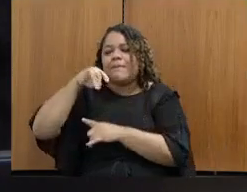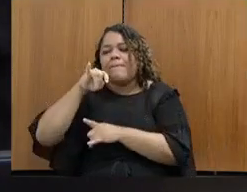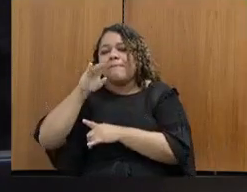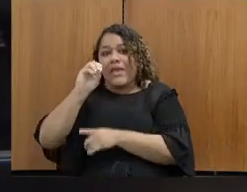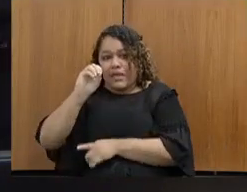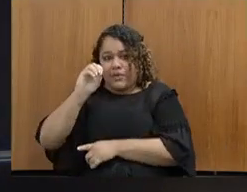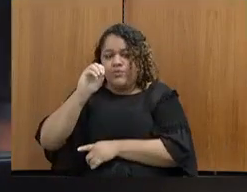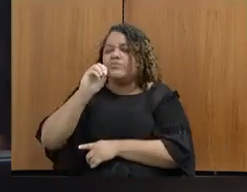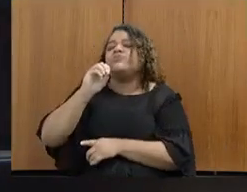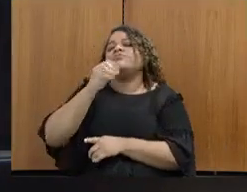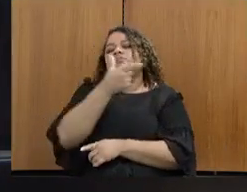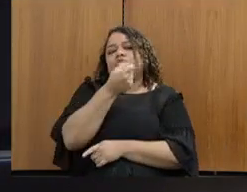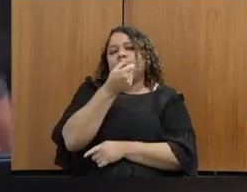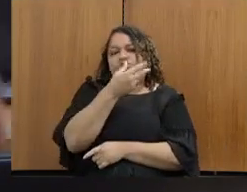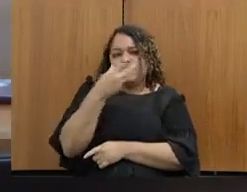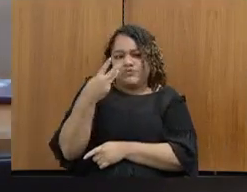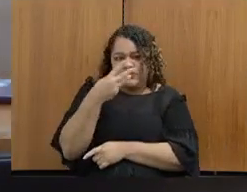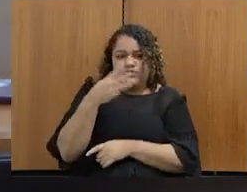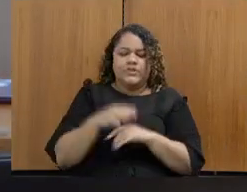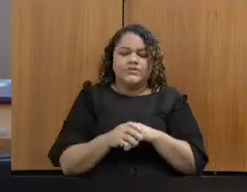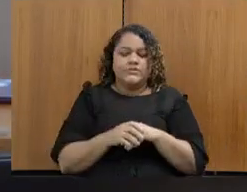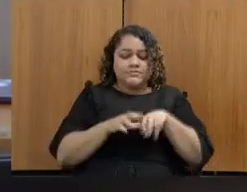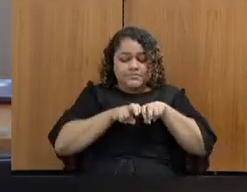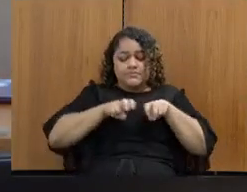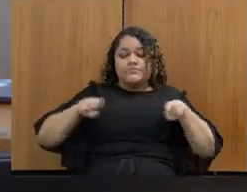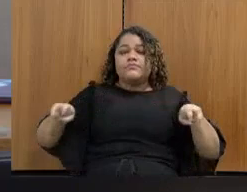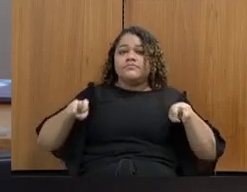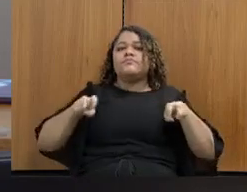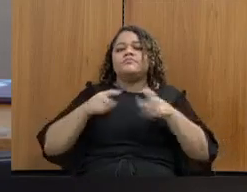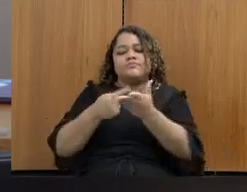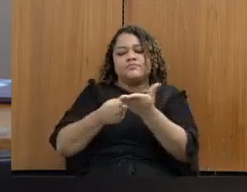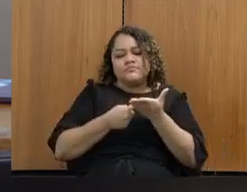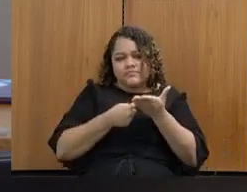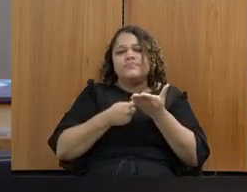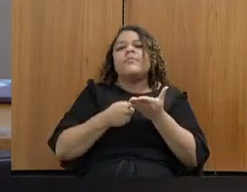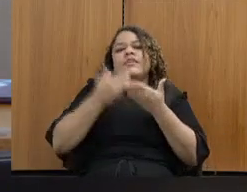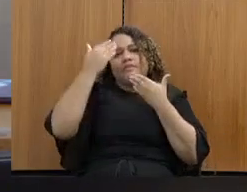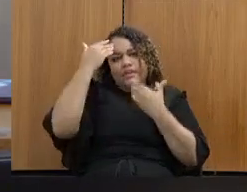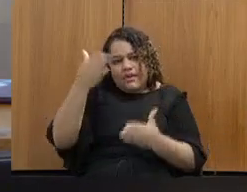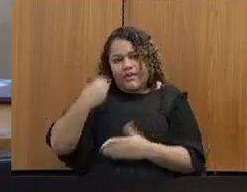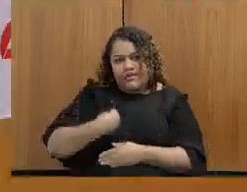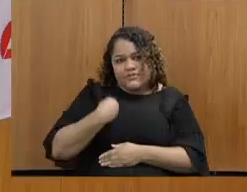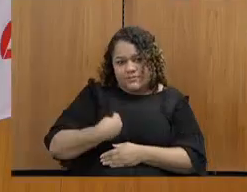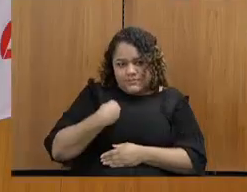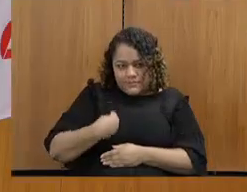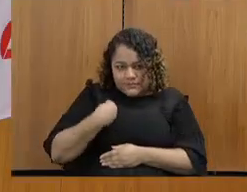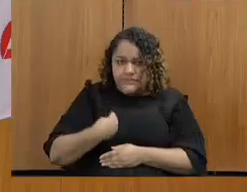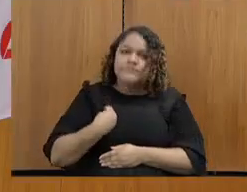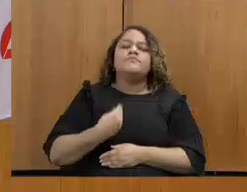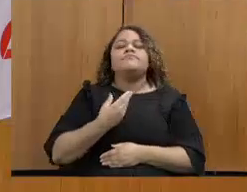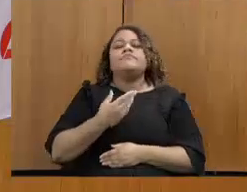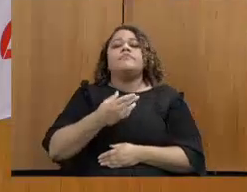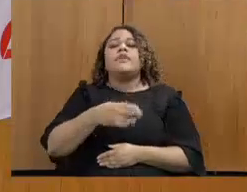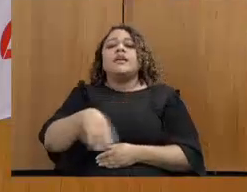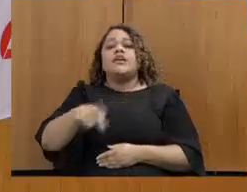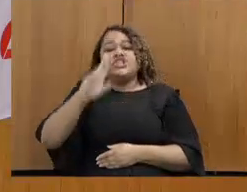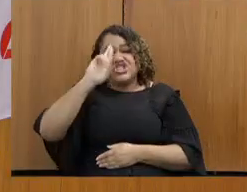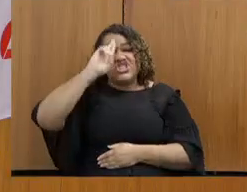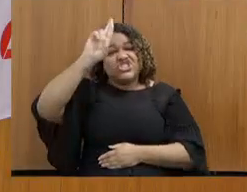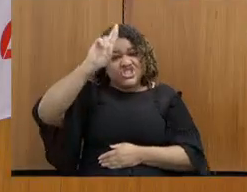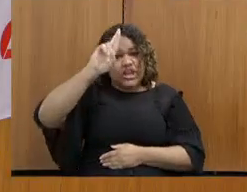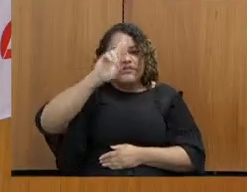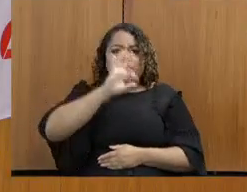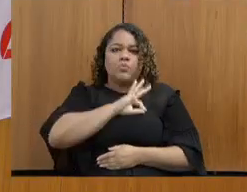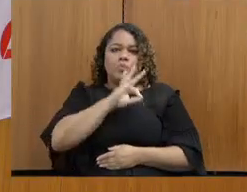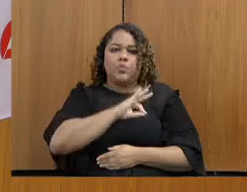presidência e agradece a presença dos seguintes convidados Nossa excelentíssima chefe da Polícia Civil do estado de Minas Gerais Dra